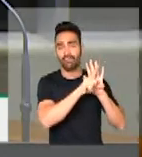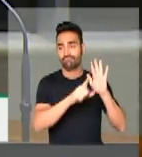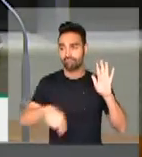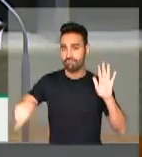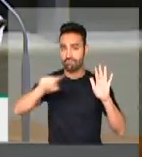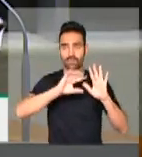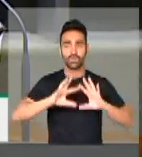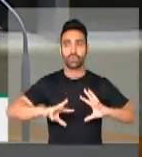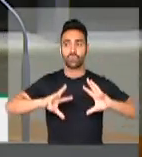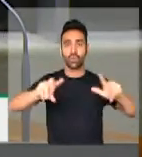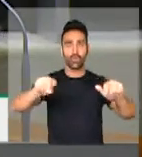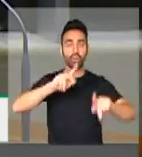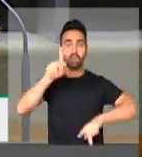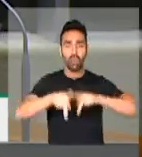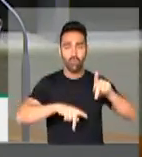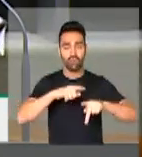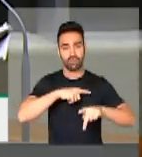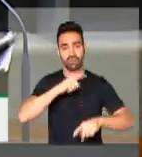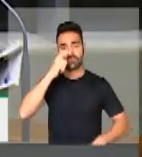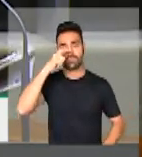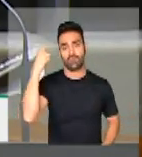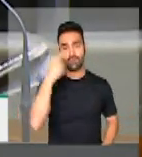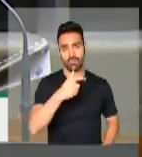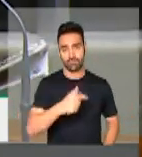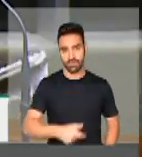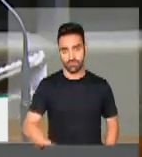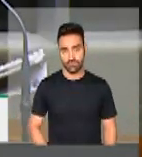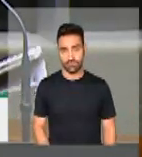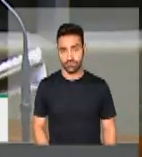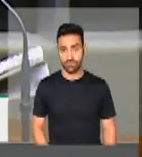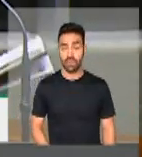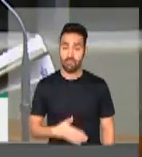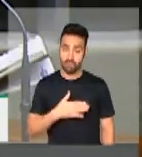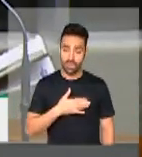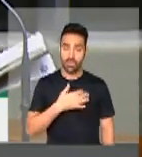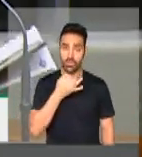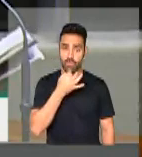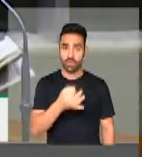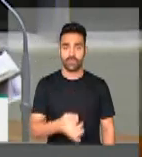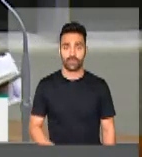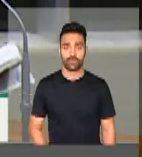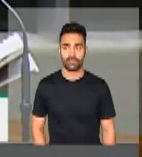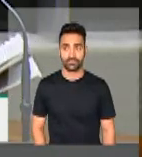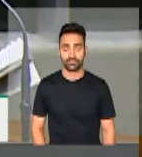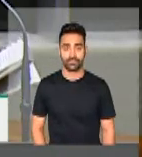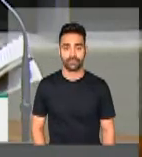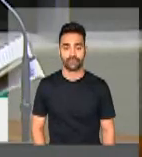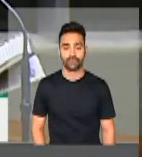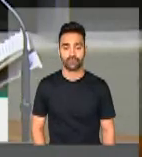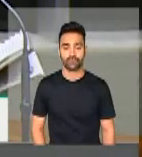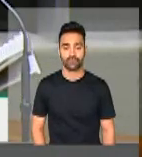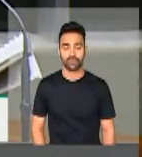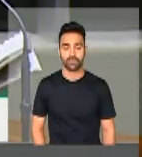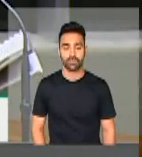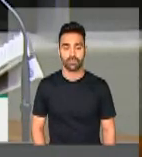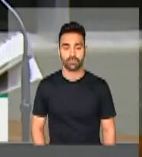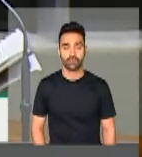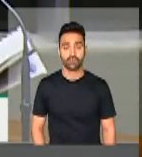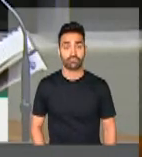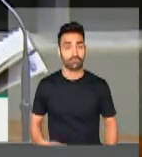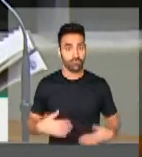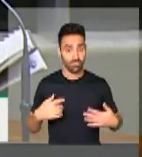cabem a todos os cidadãos brasileiros. Essa é a minha compreensão. Falo tudo isso para dizer que